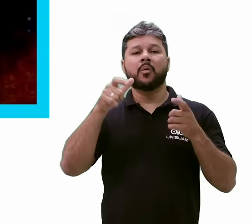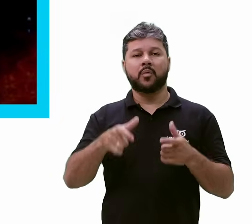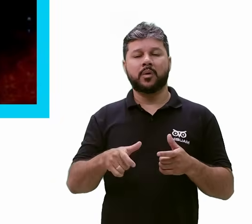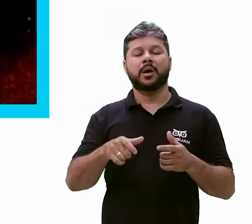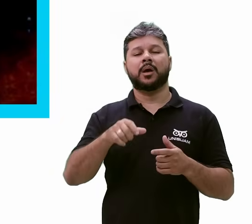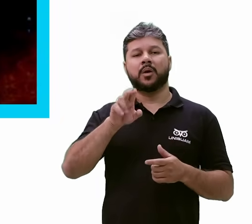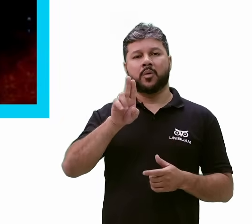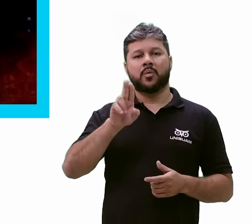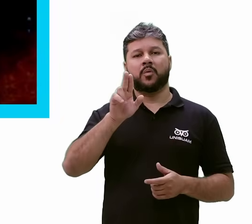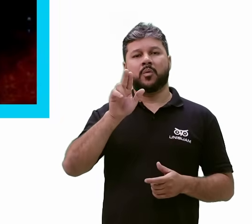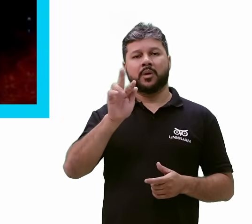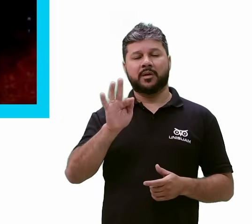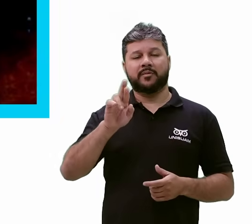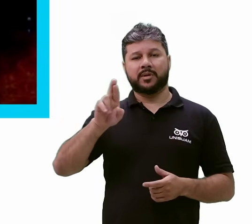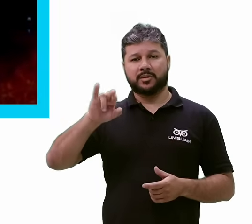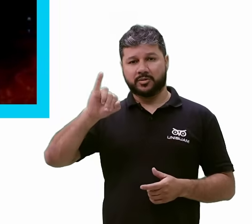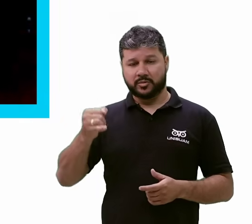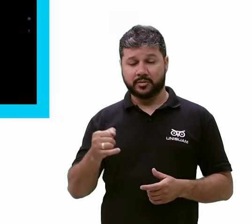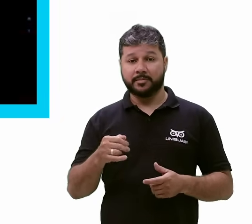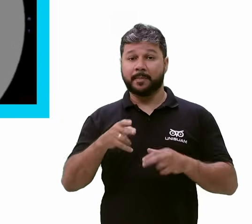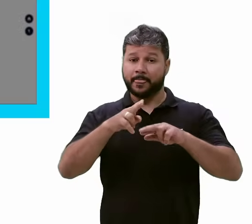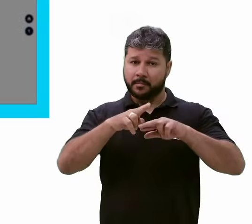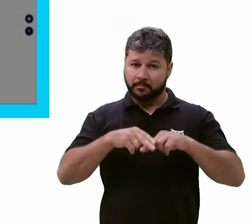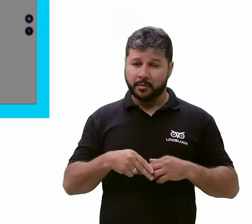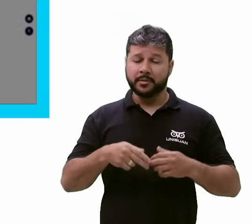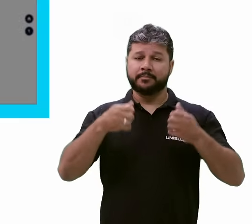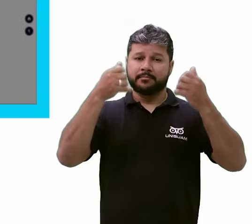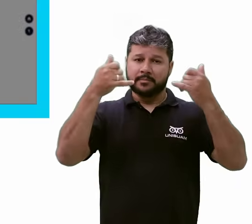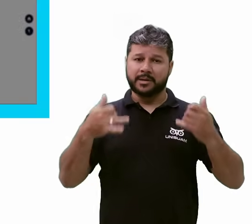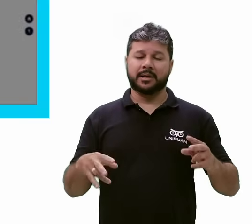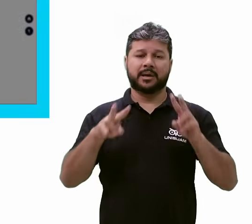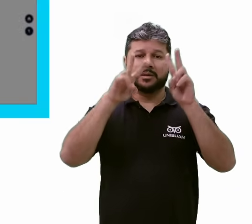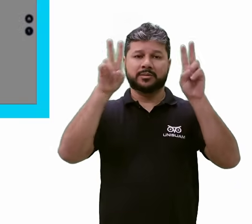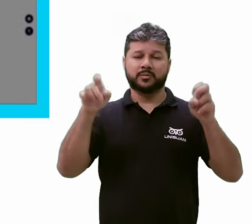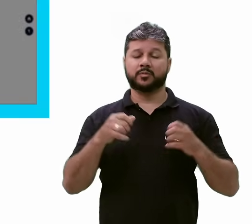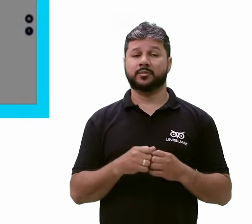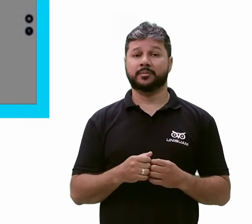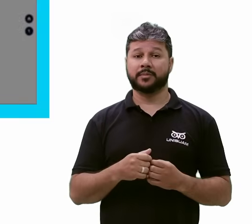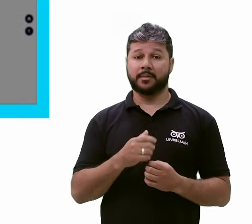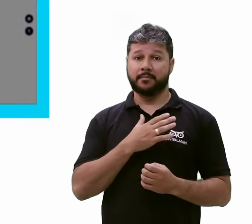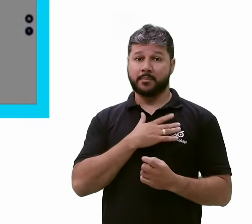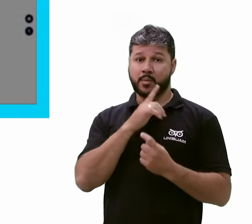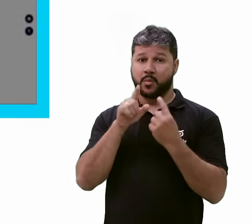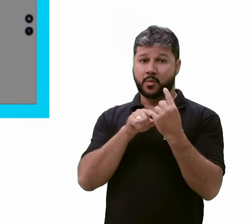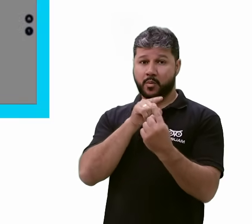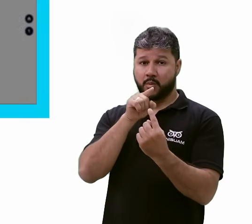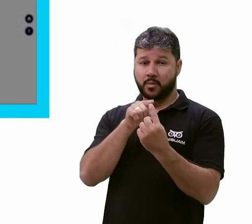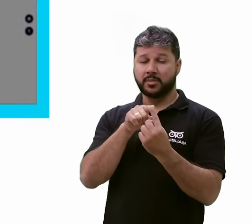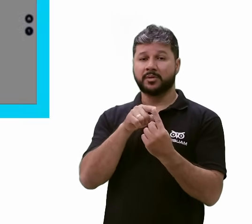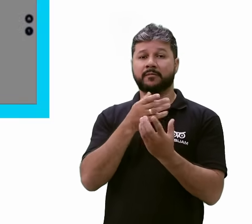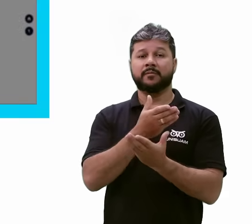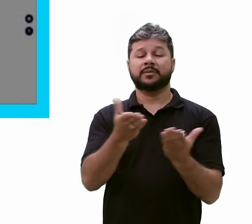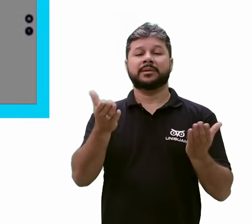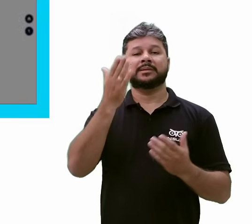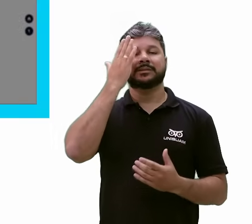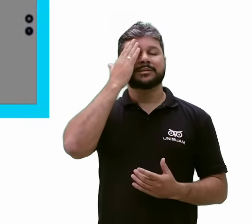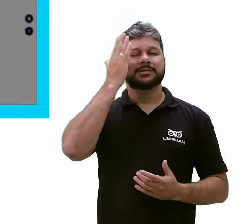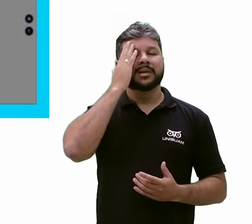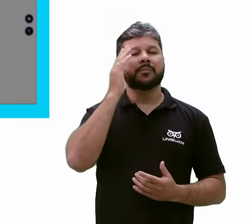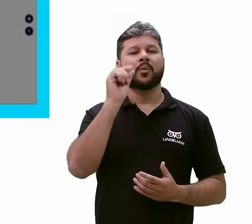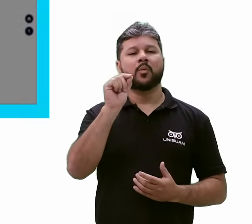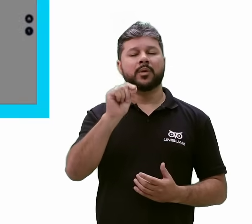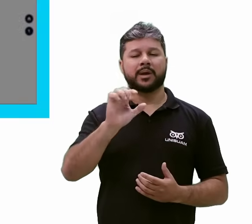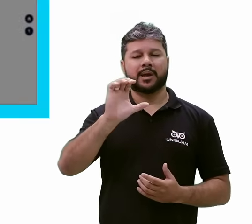que eu gostaria de falar sobre isso. O meu objetivo aqui é que vocês saiam daqui sabendo o que é a